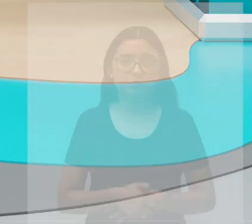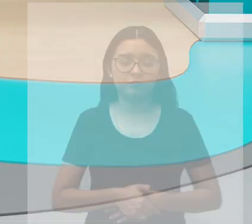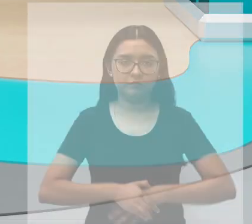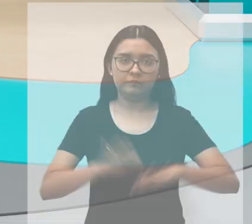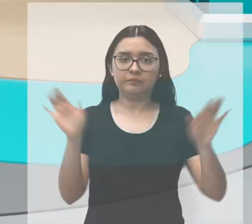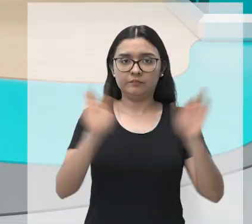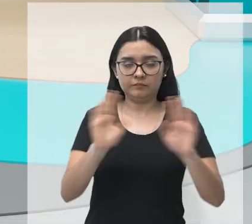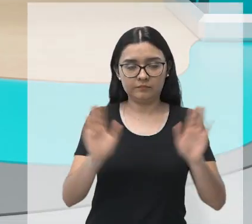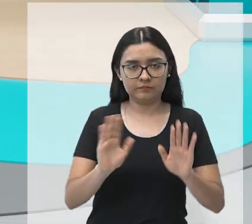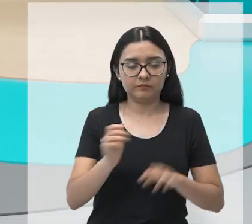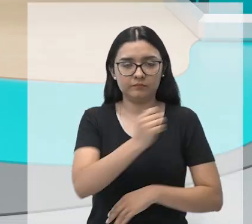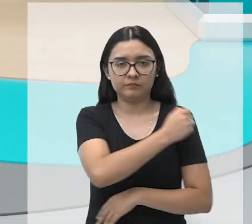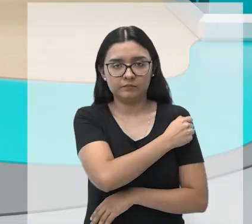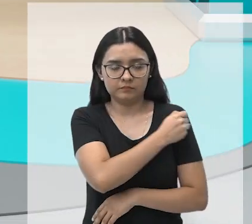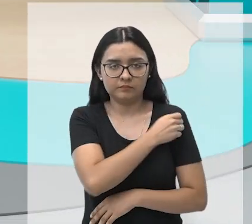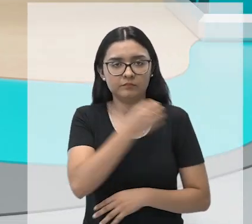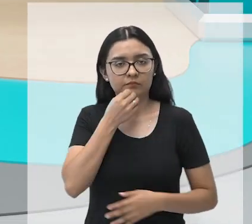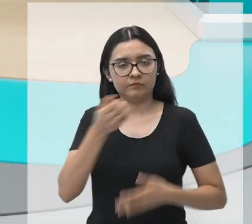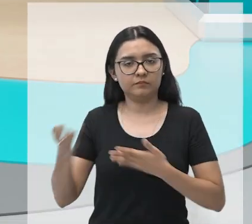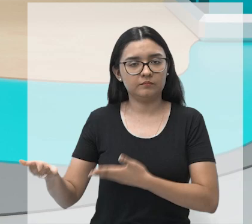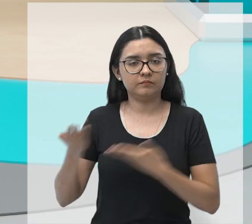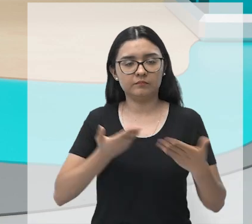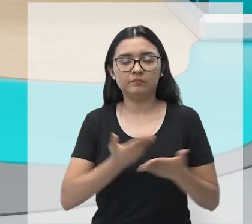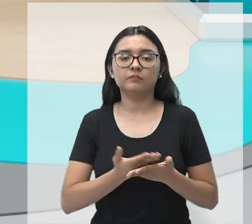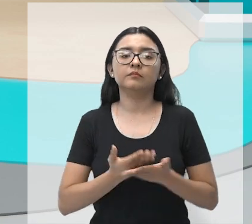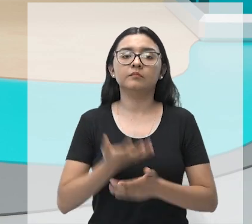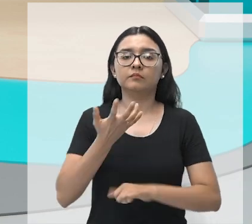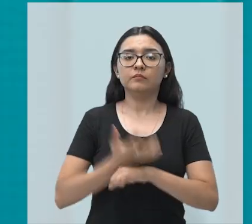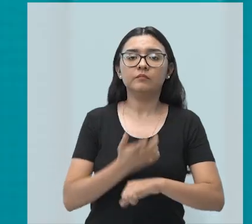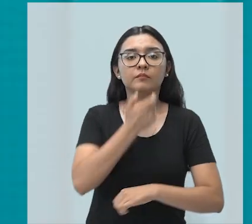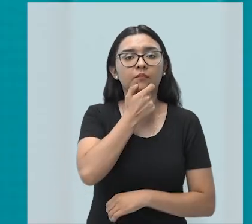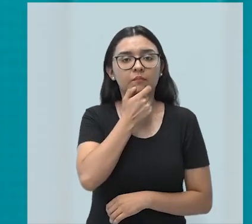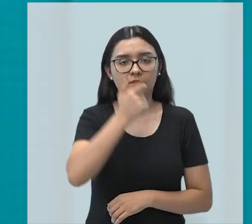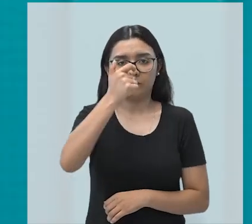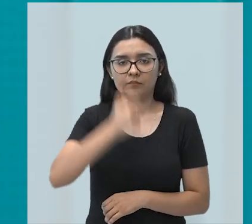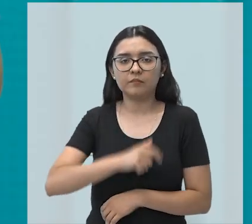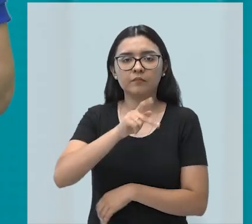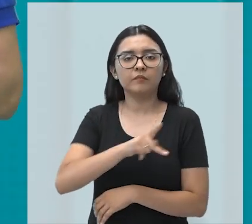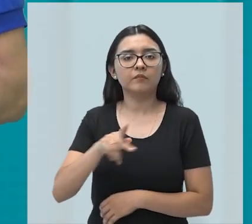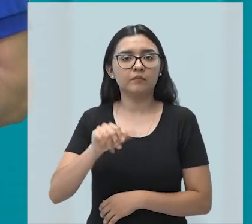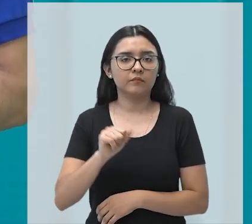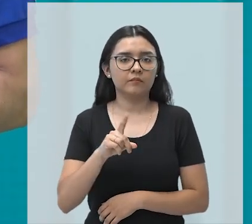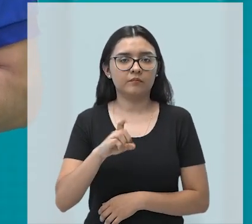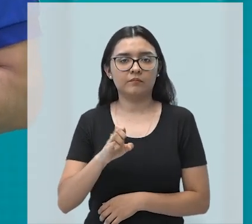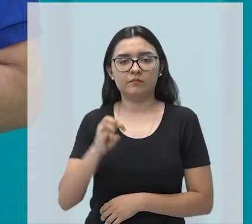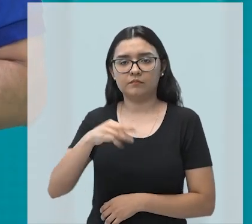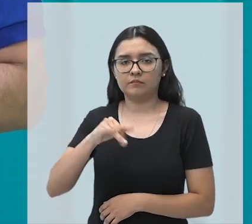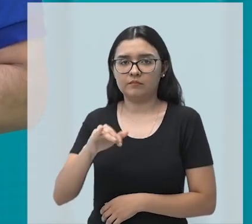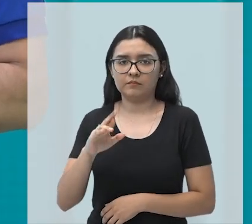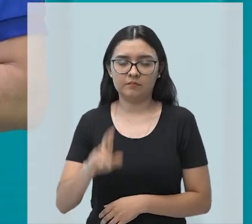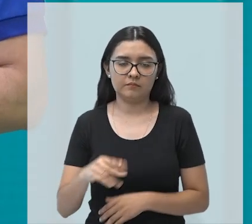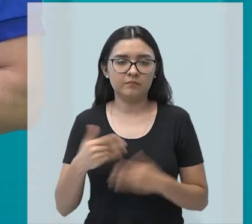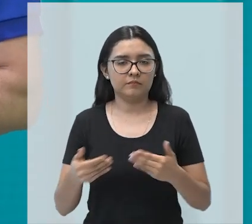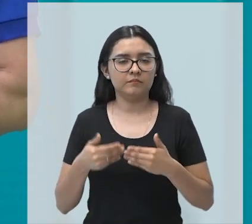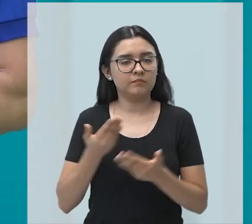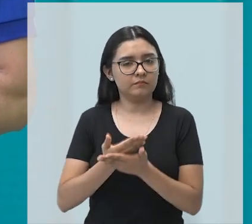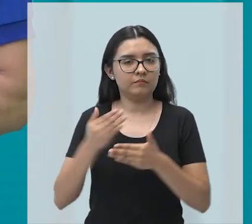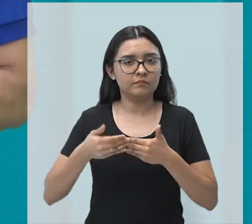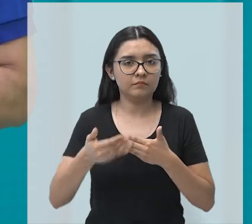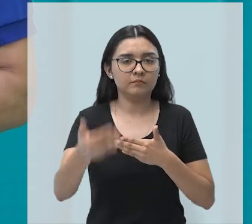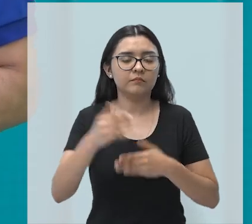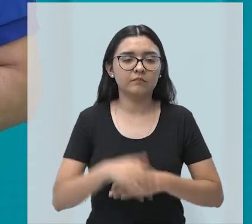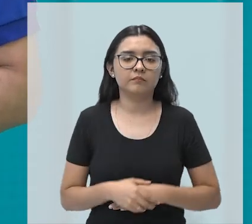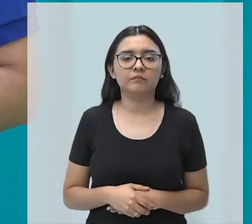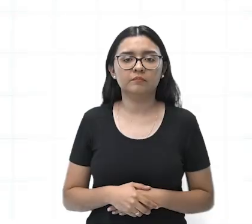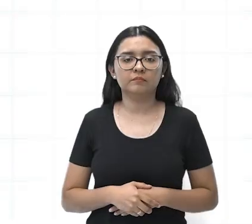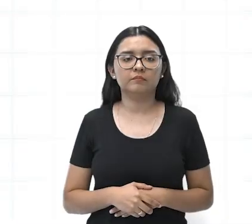Hello students, teachers, welcome! Bem-vindos à nossa aula de língua inglesa. Eu sou o professor Ademir Ribeiro e vou ficar com vocês ao longo dessa aula,